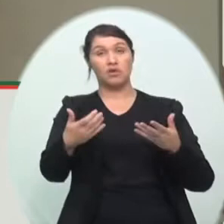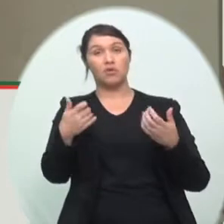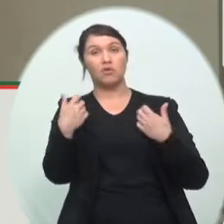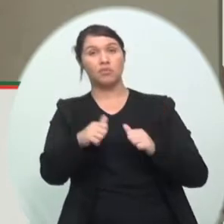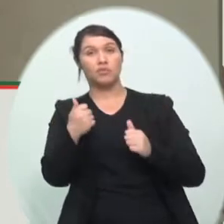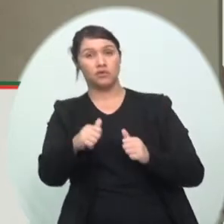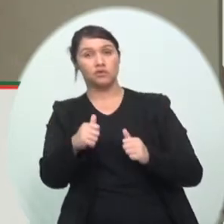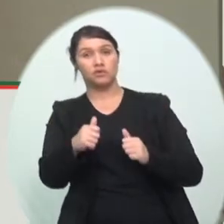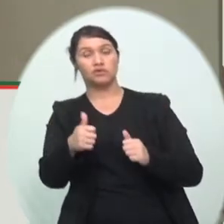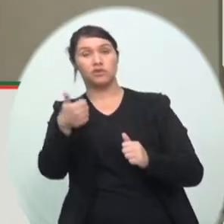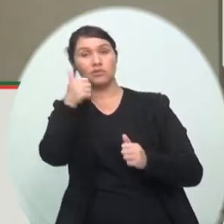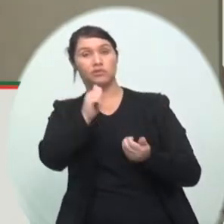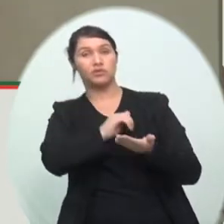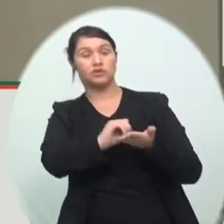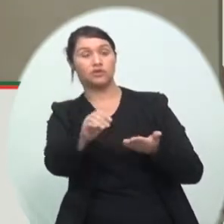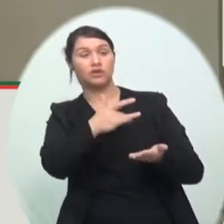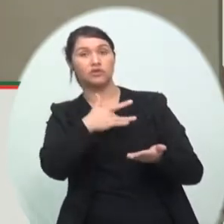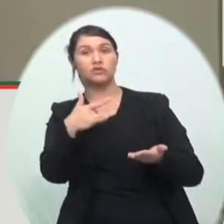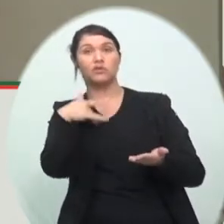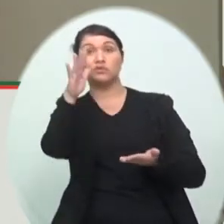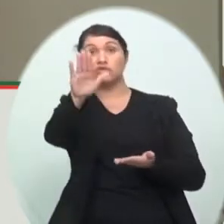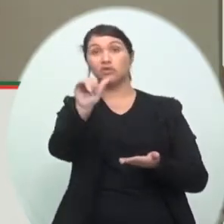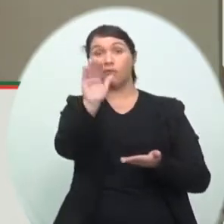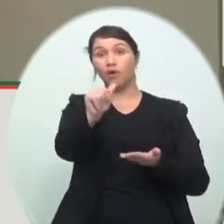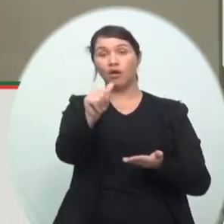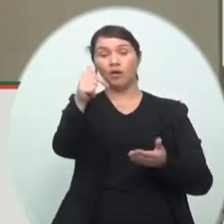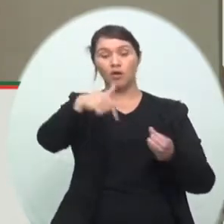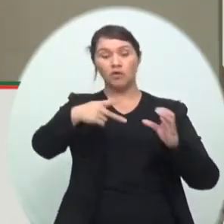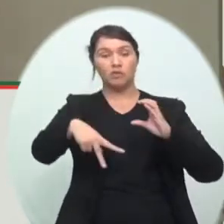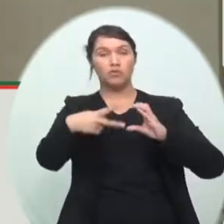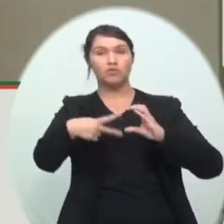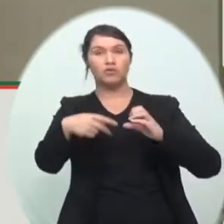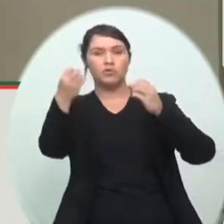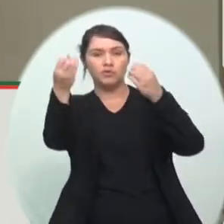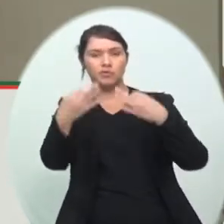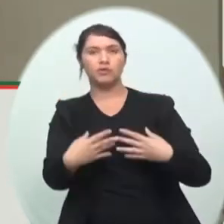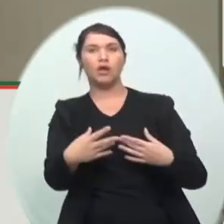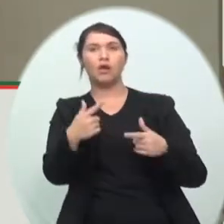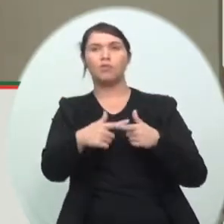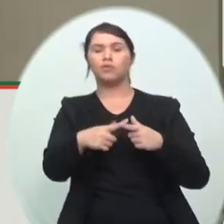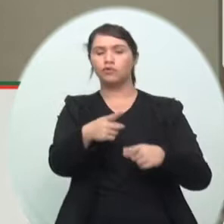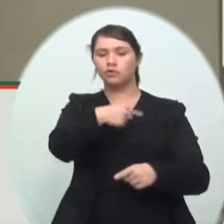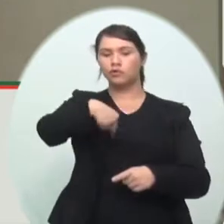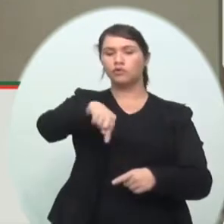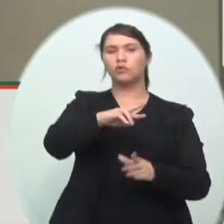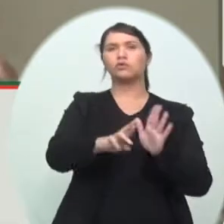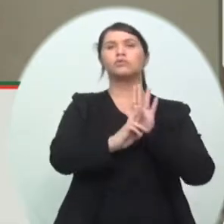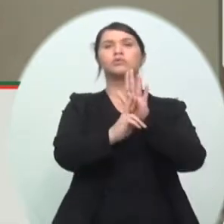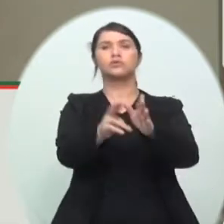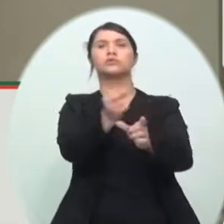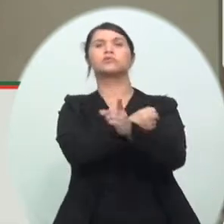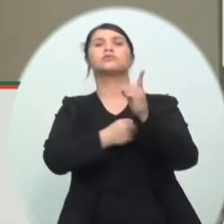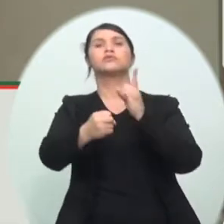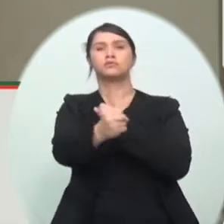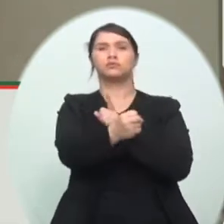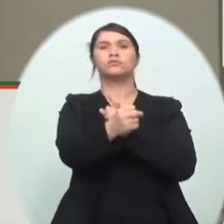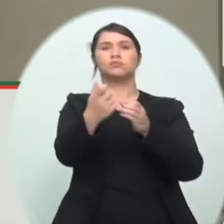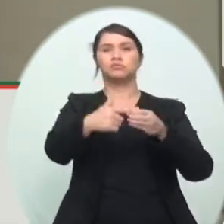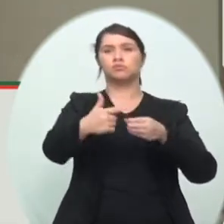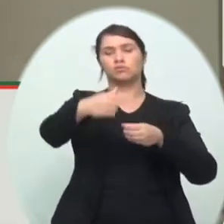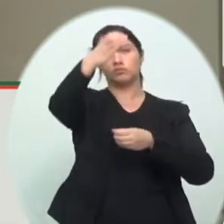aqui e dar esses esclarecimentos, porque essa casa precisa, porque nós somos os verdadeiros representantes do povo lá na